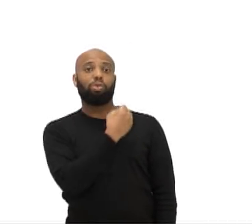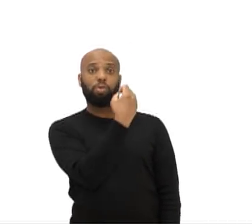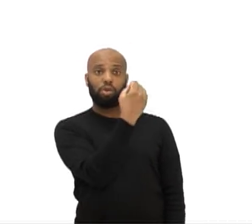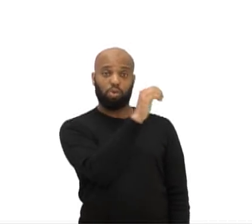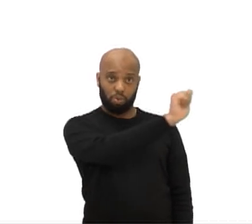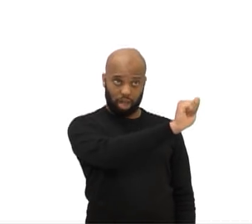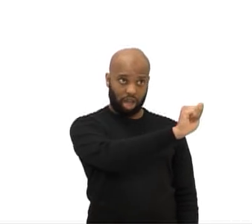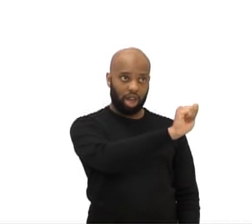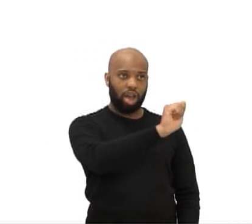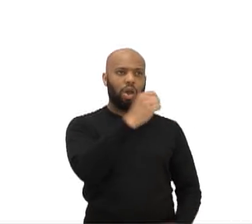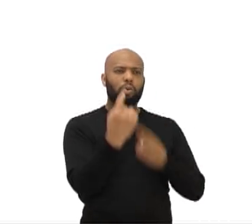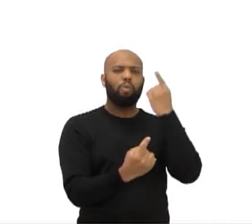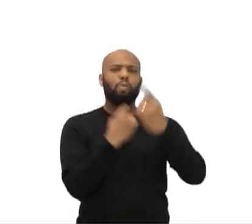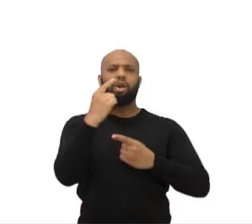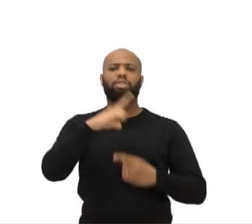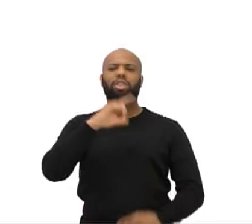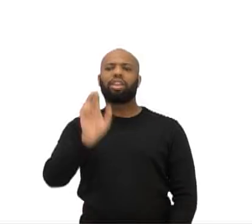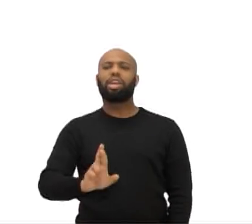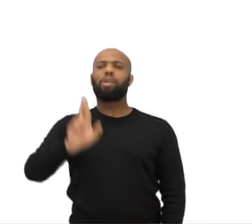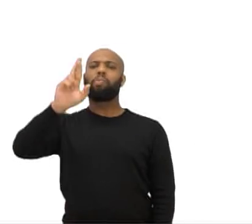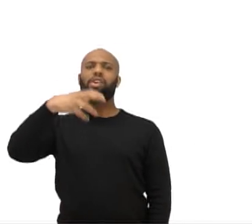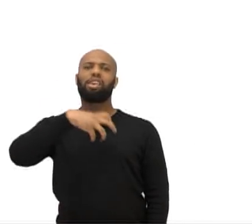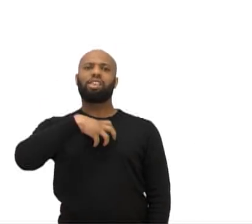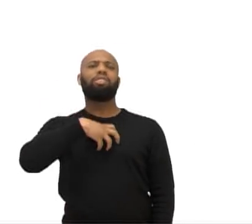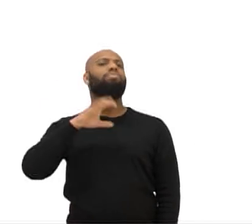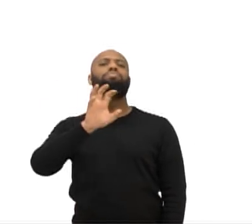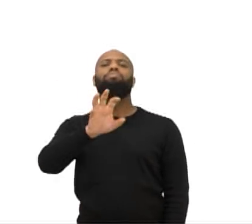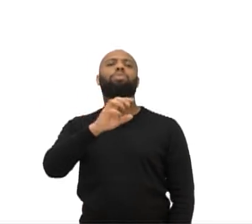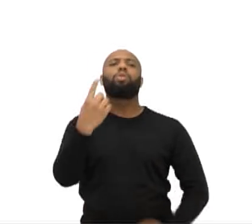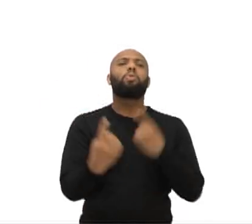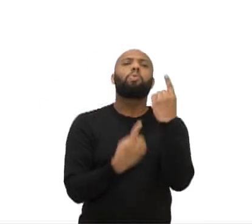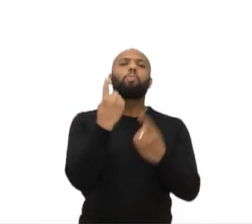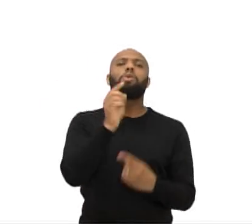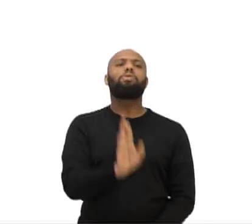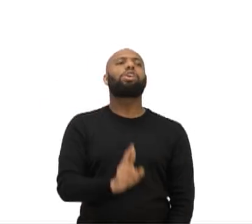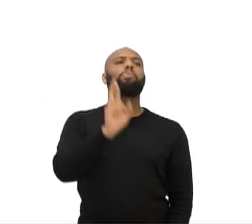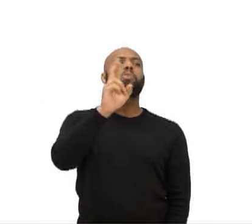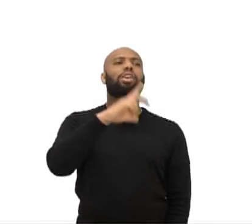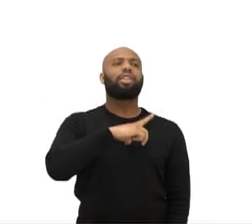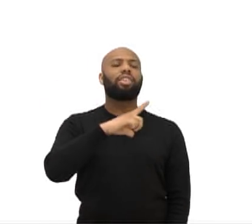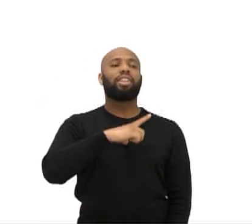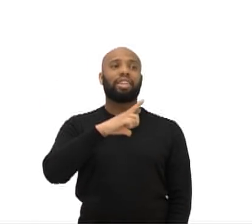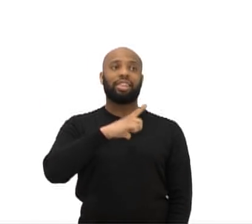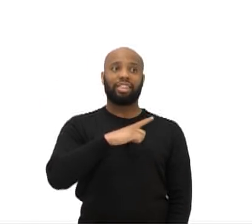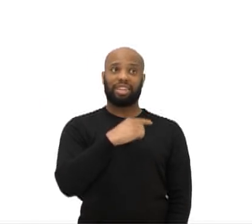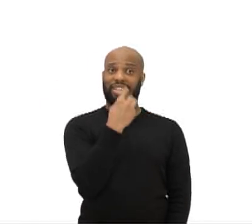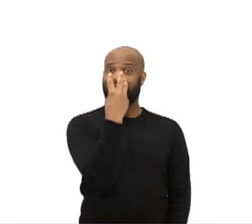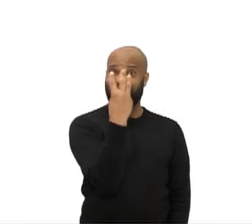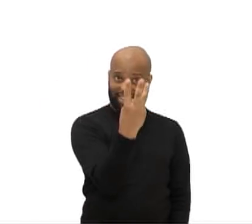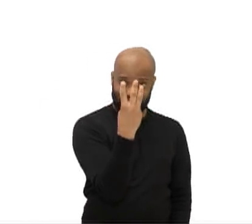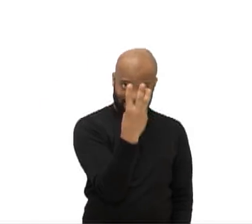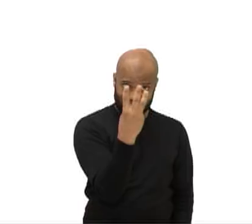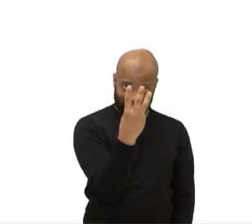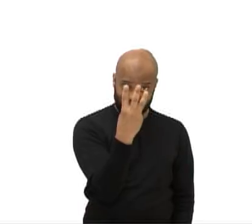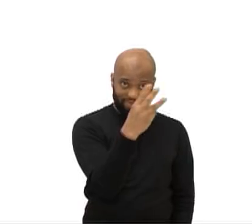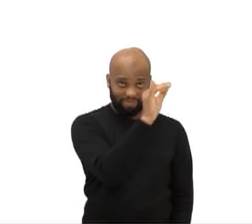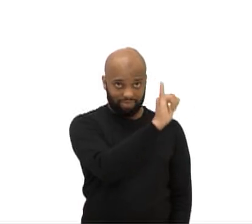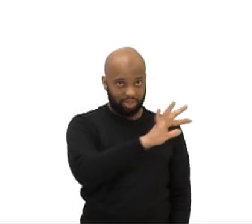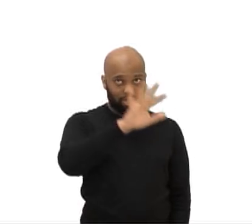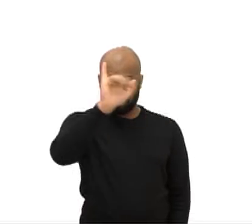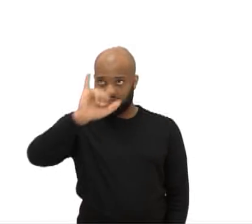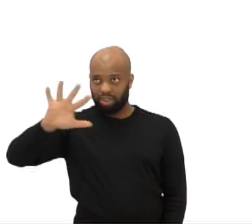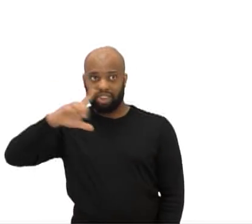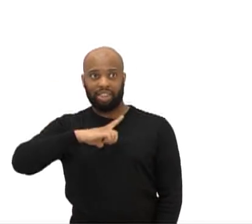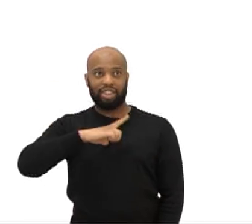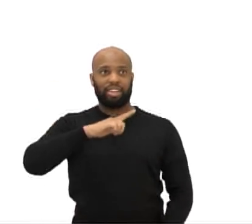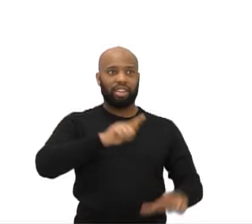figuras representa a sua simetria de rotação? Veja que nós temos 3 figuras e temos